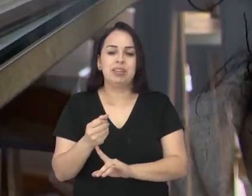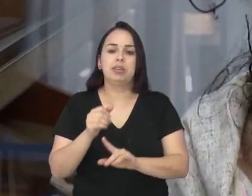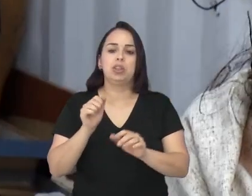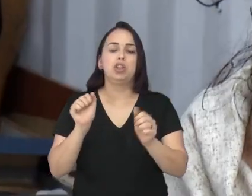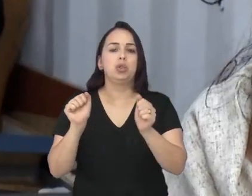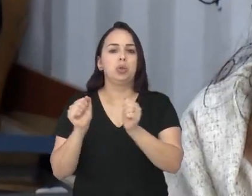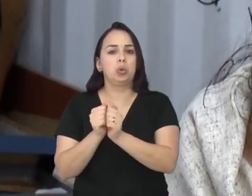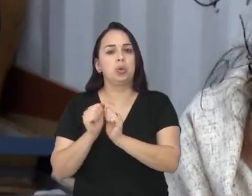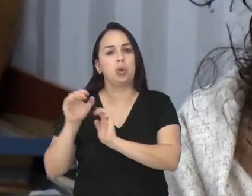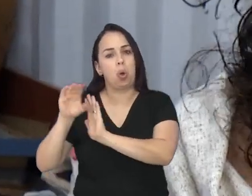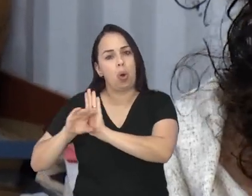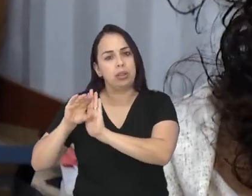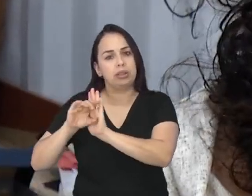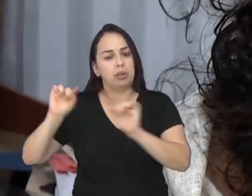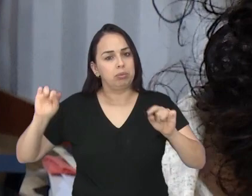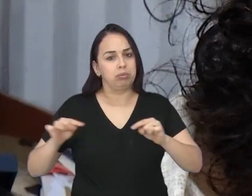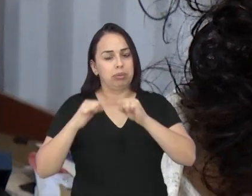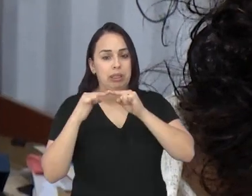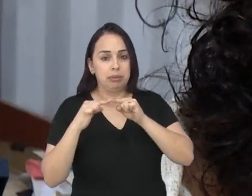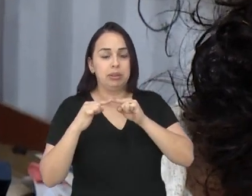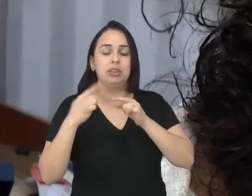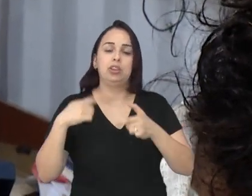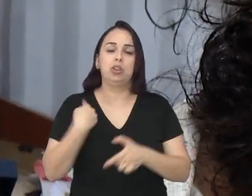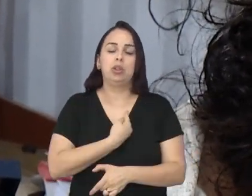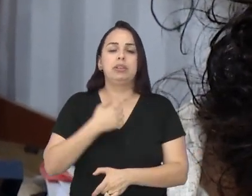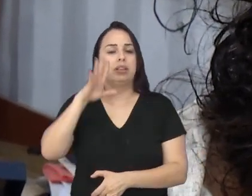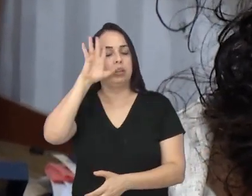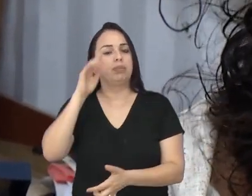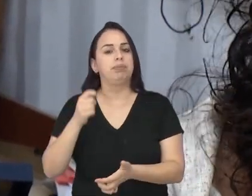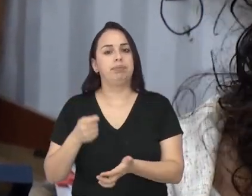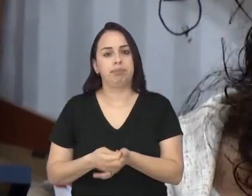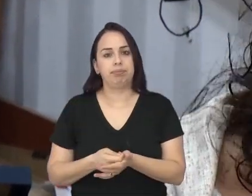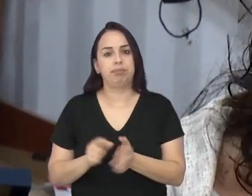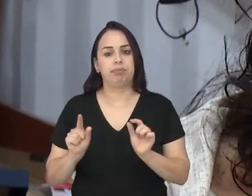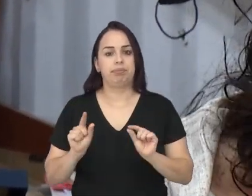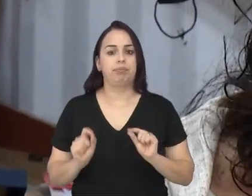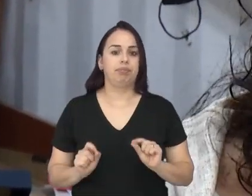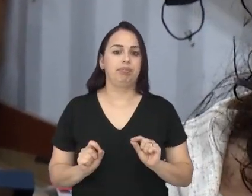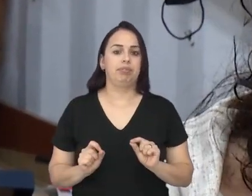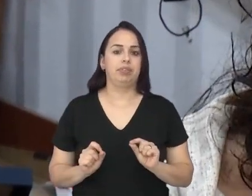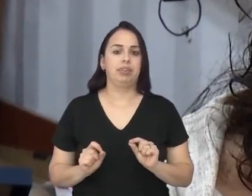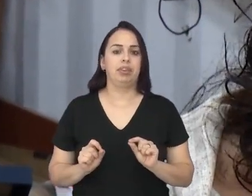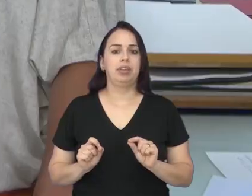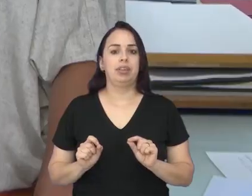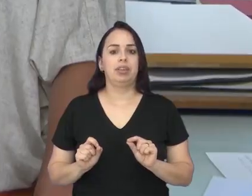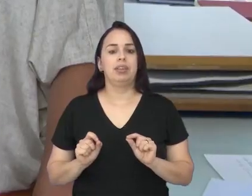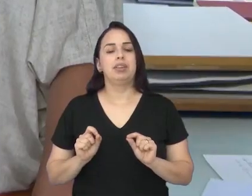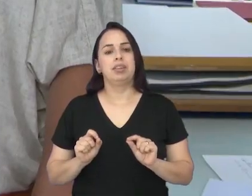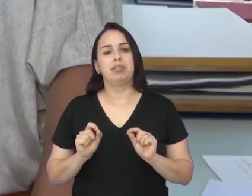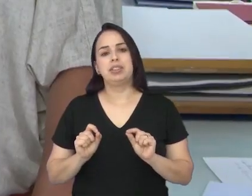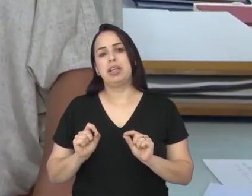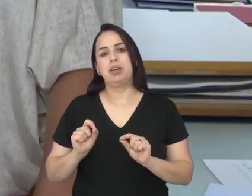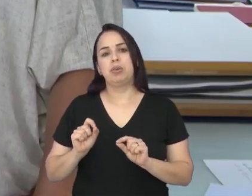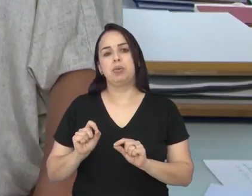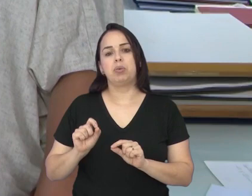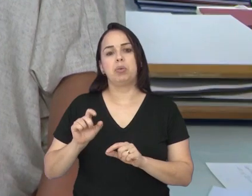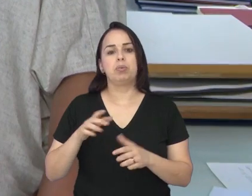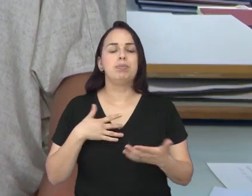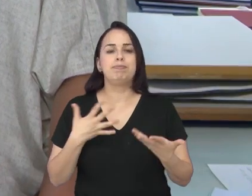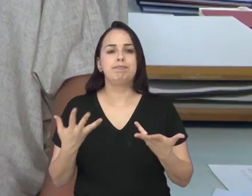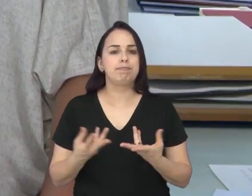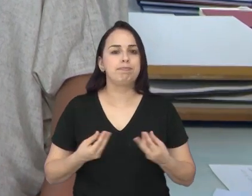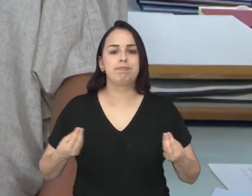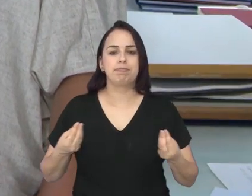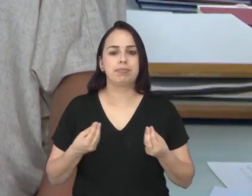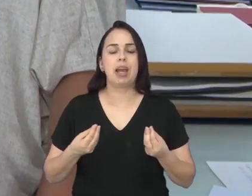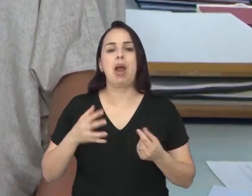junto com o conceito do lugar, a gente também resolveu fazer bodega, a Bodega Santa Clara, que são, na